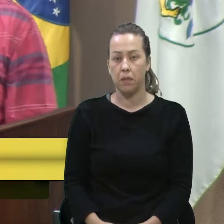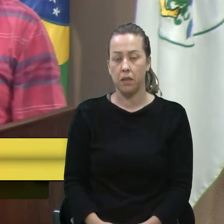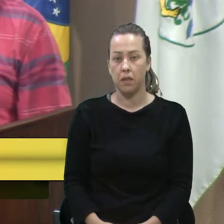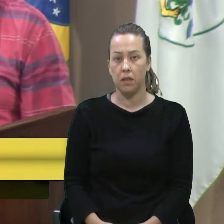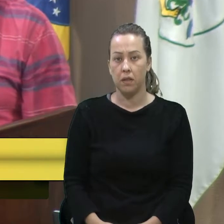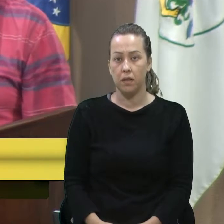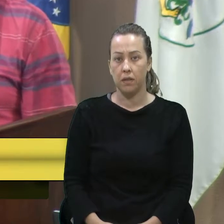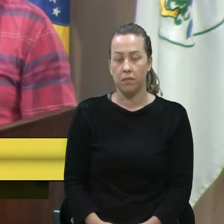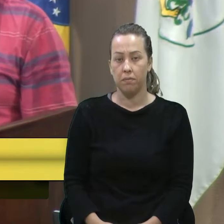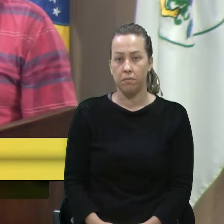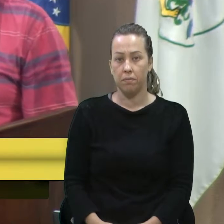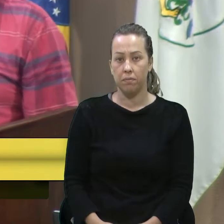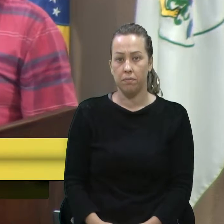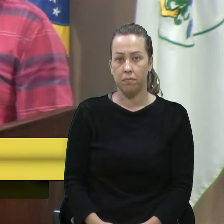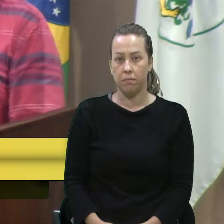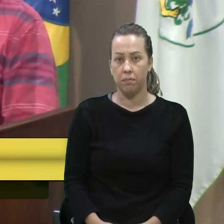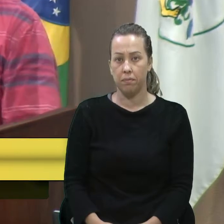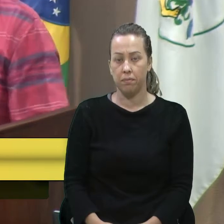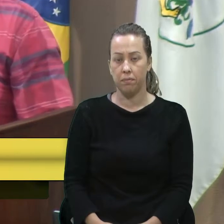aqui.